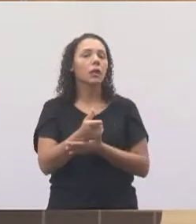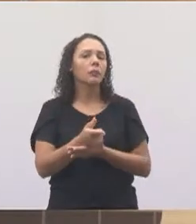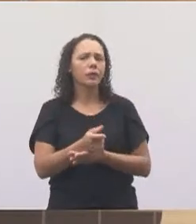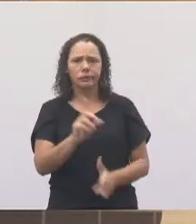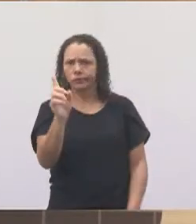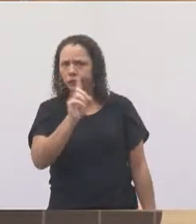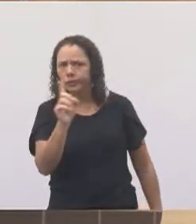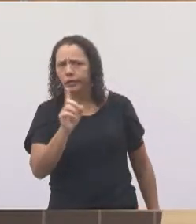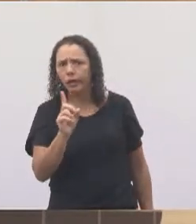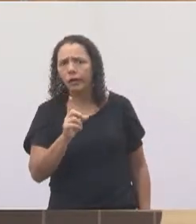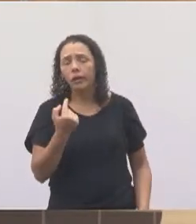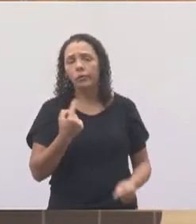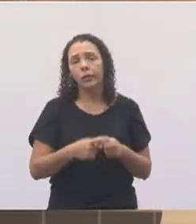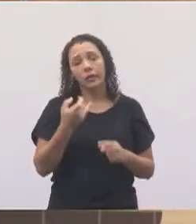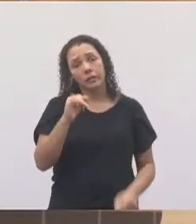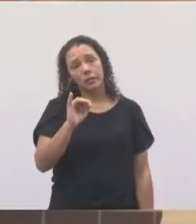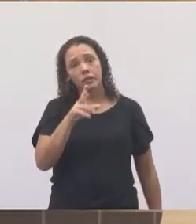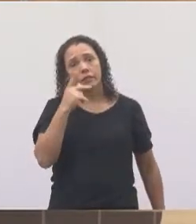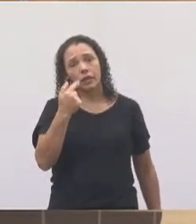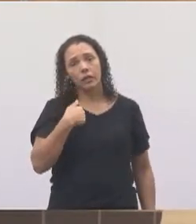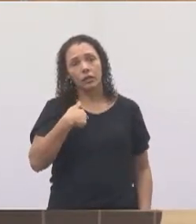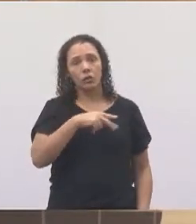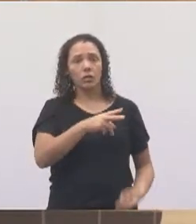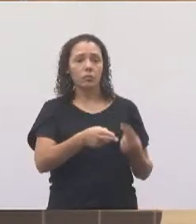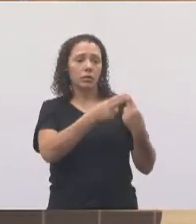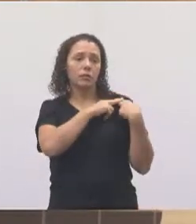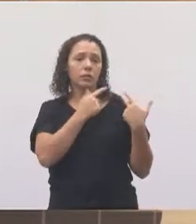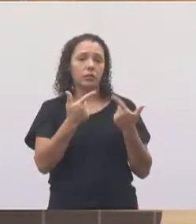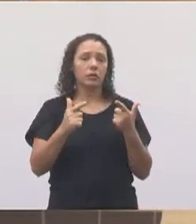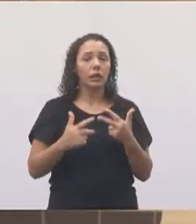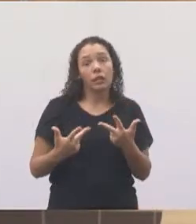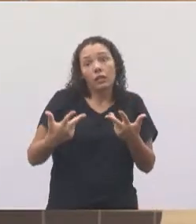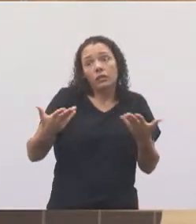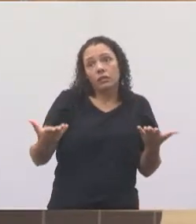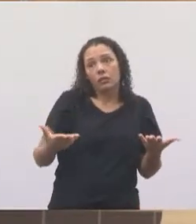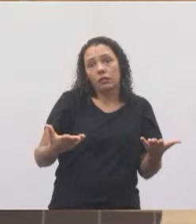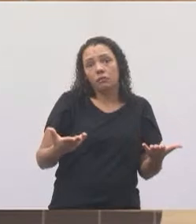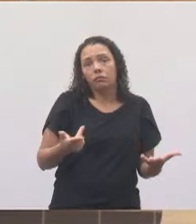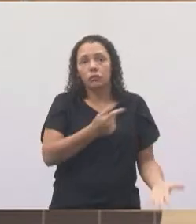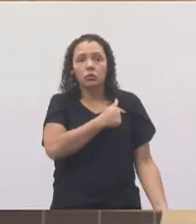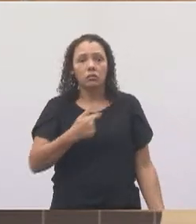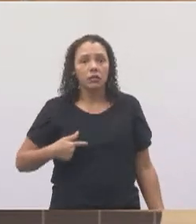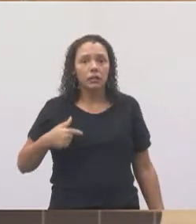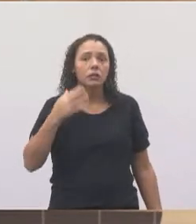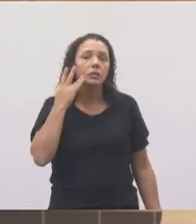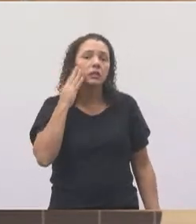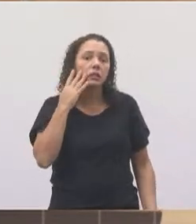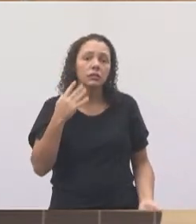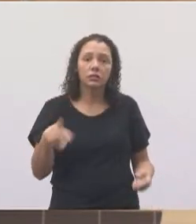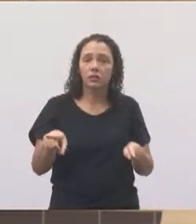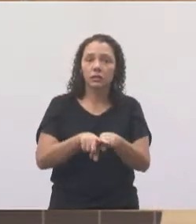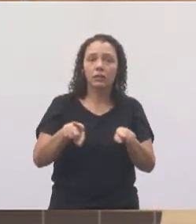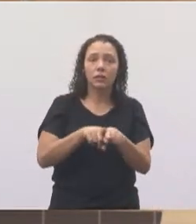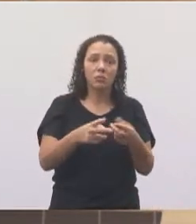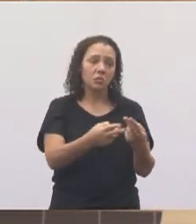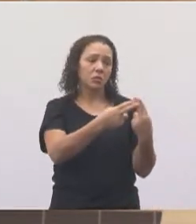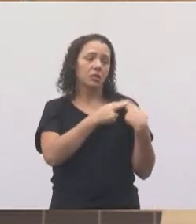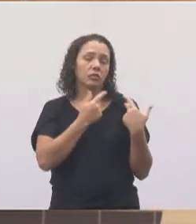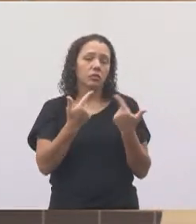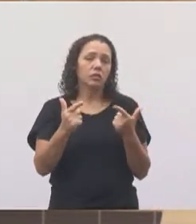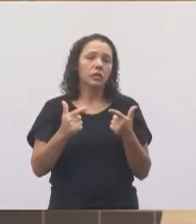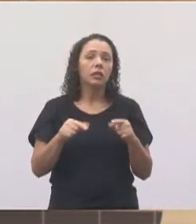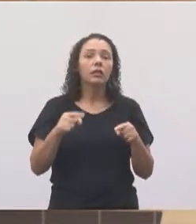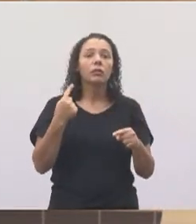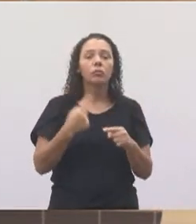não, até porque se falar que eu sou irresponsável, tem que falar que o governador Tarcísio também é, porque ele chancelou o projeto para tirar